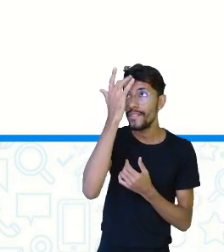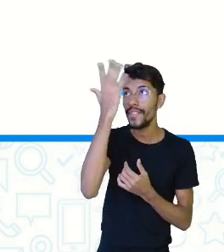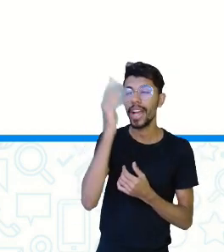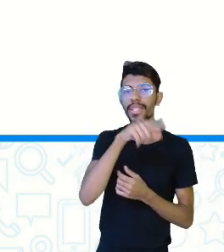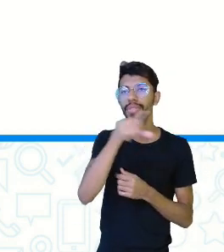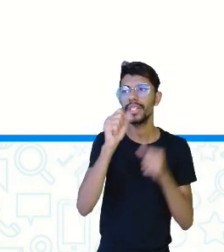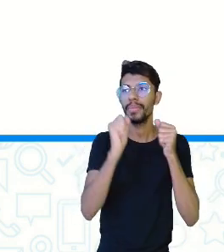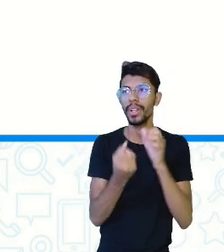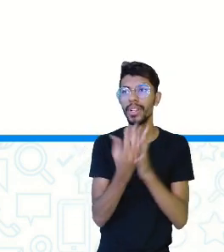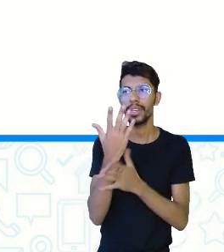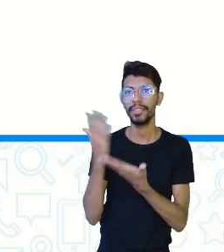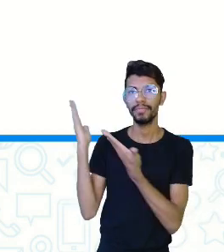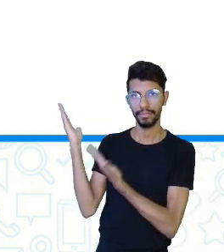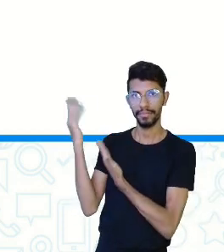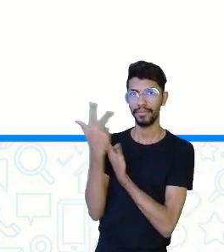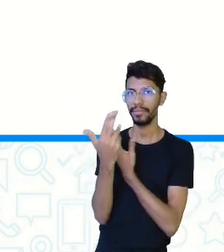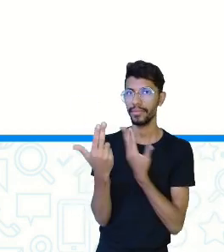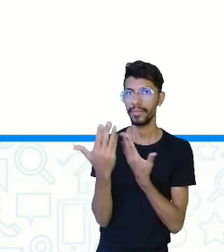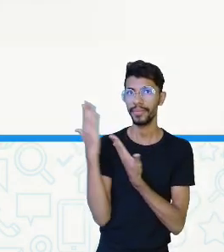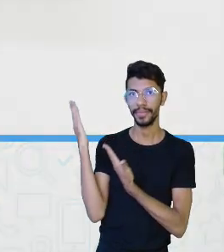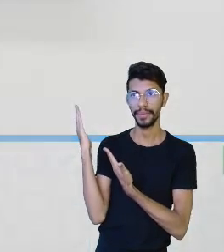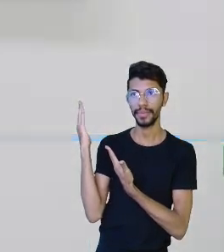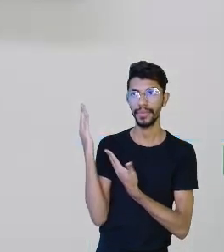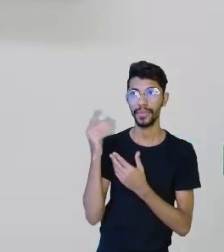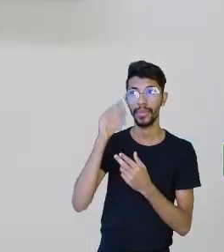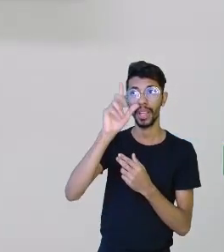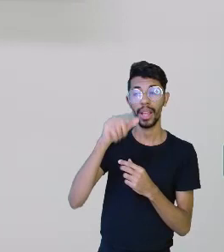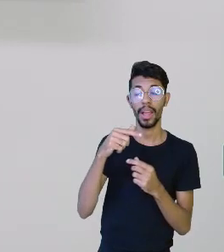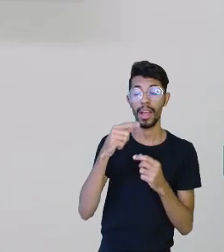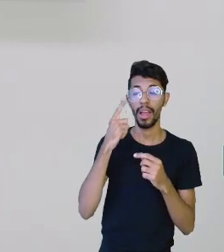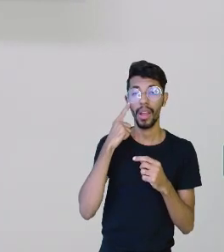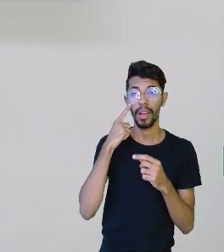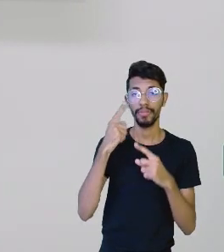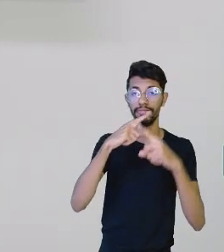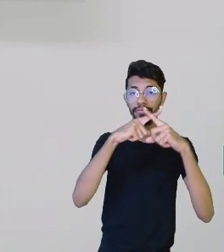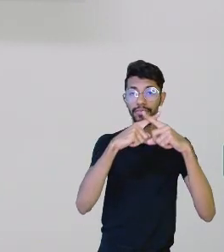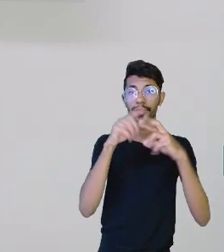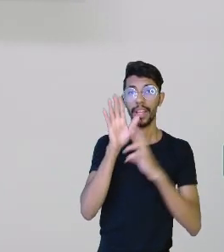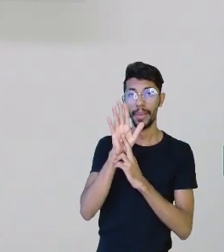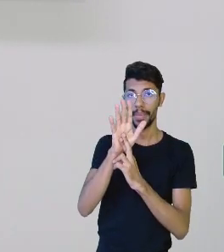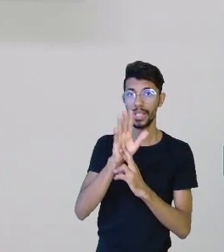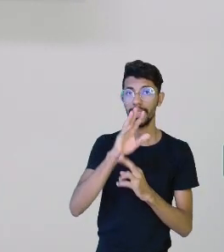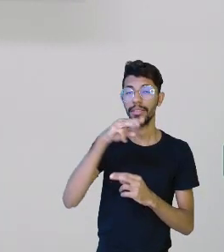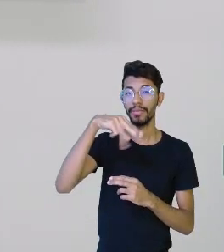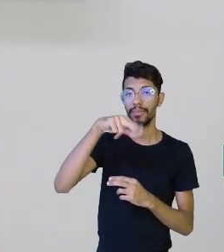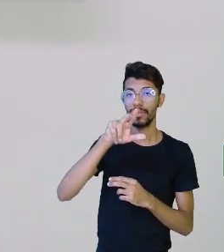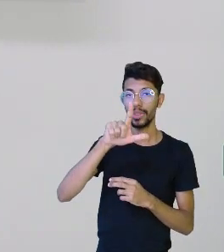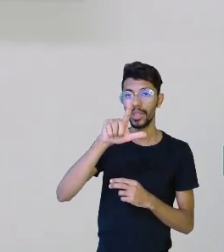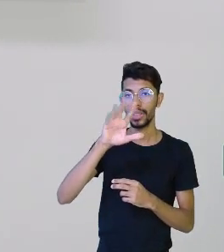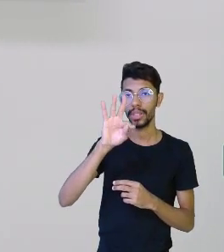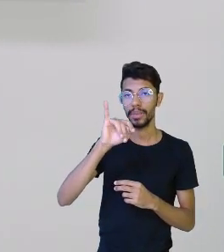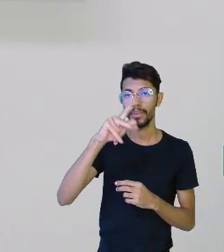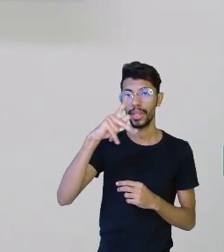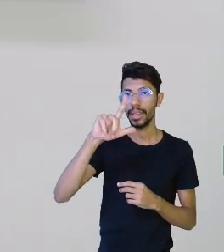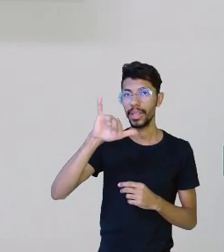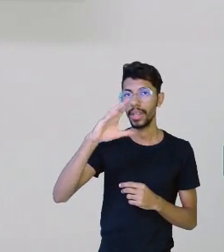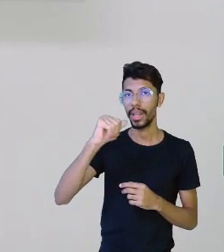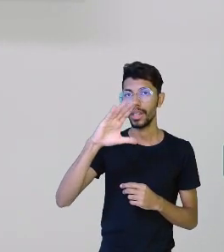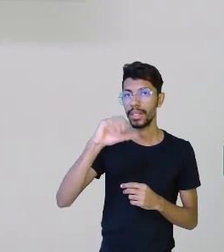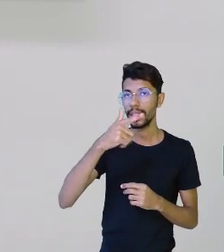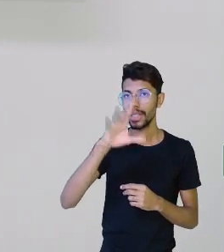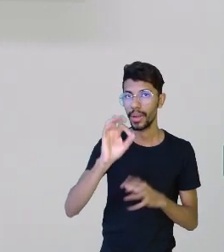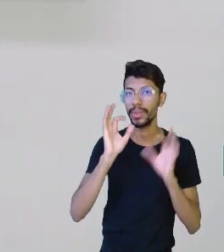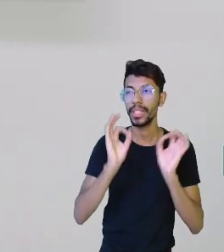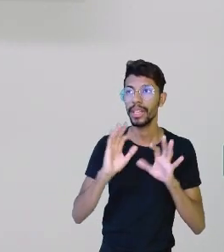A multiplicação está sendo representada pelo X e onde vocês vão colocar do numeral na linha do 1 até